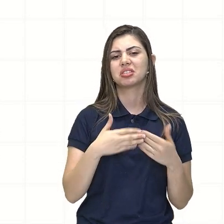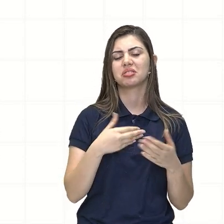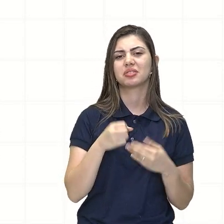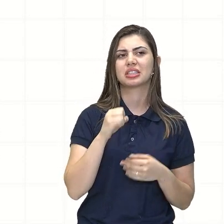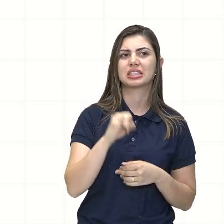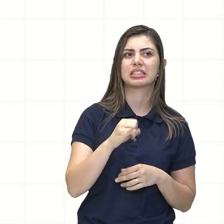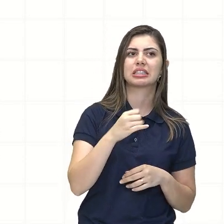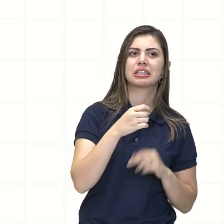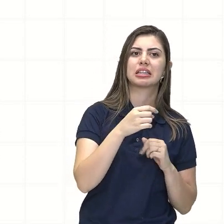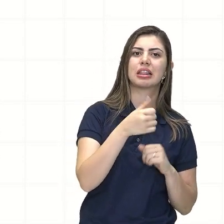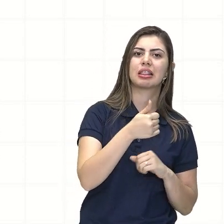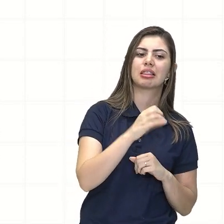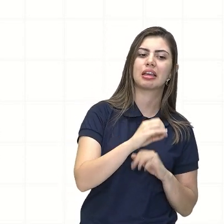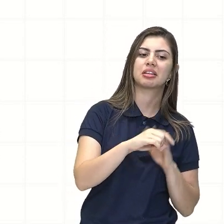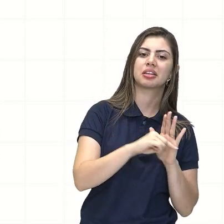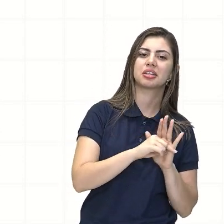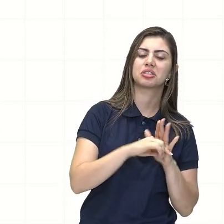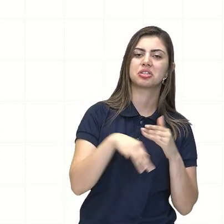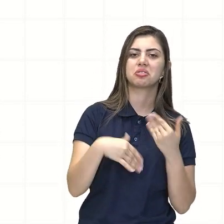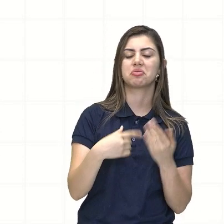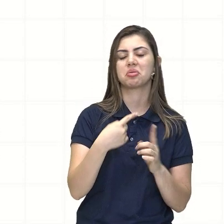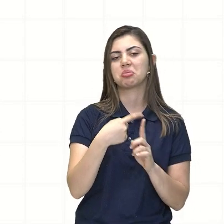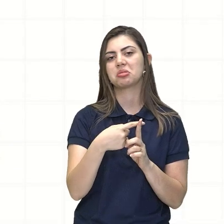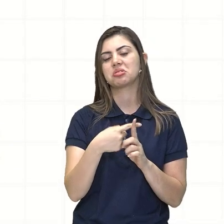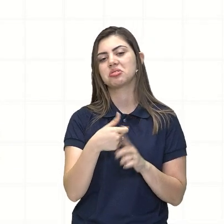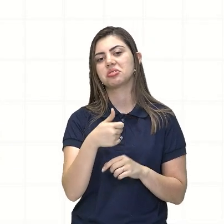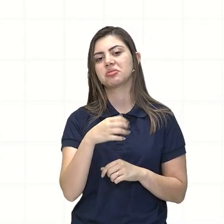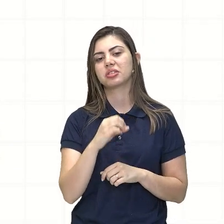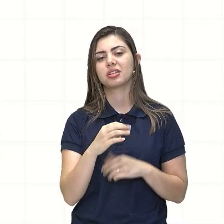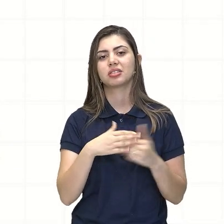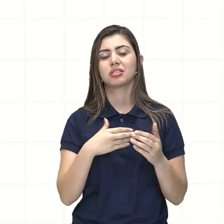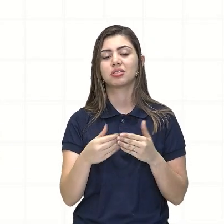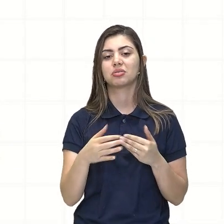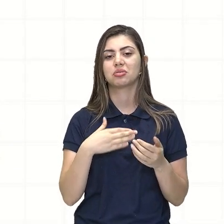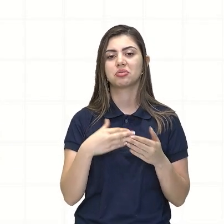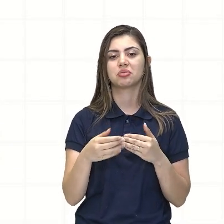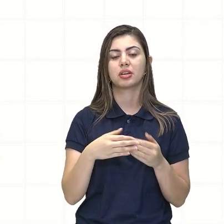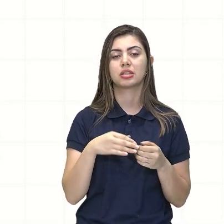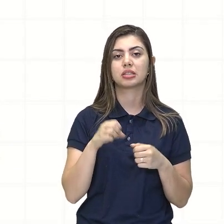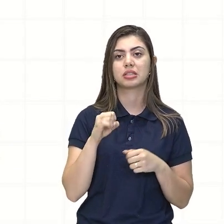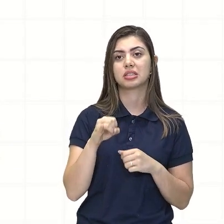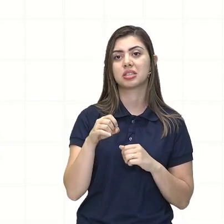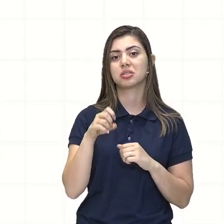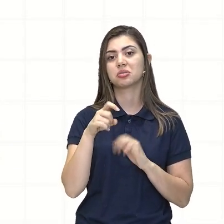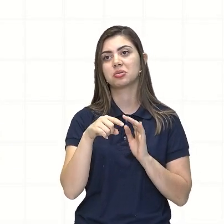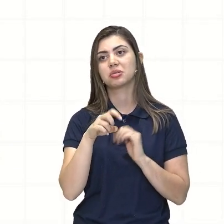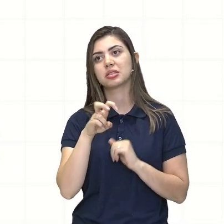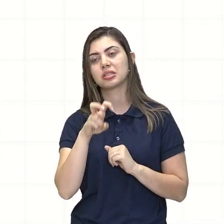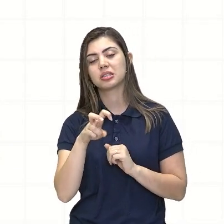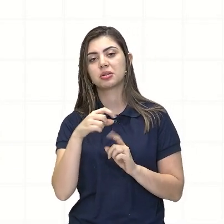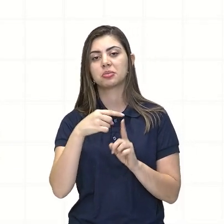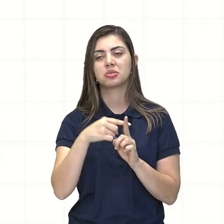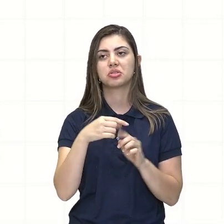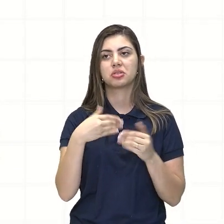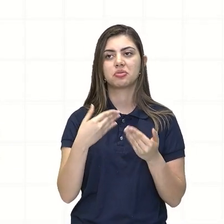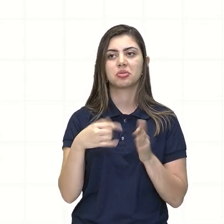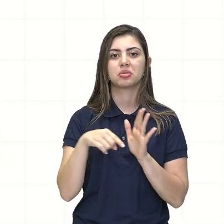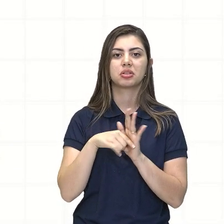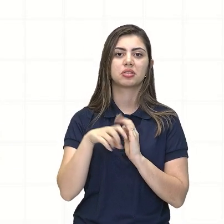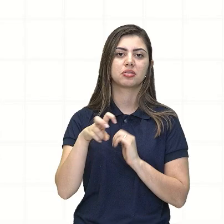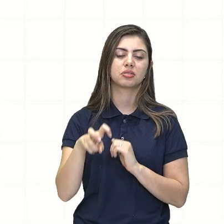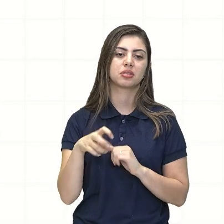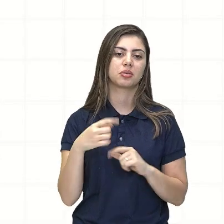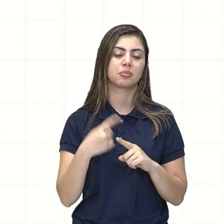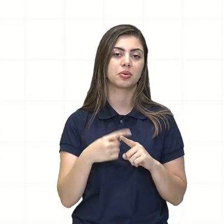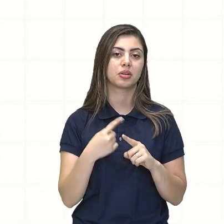10 é negativo ou se o 10 é positivo, se o 5 é negativo ou se o 5 é positivo. Se